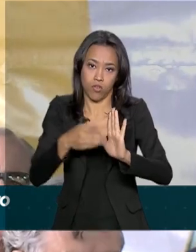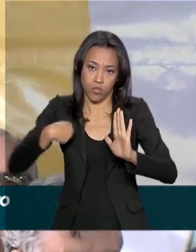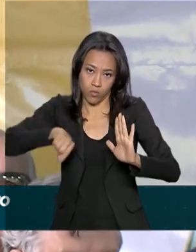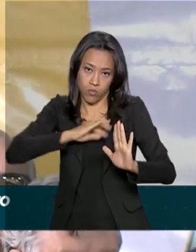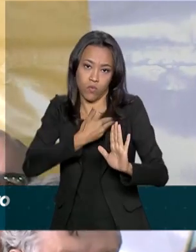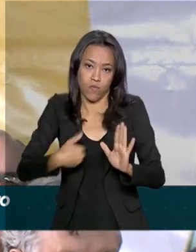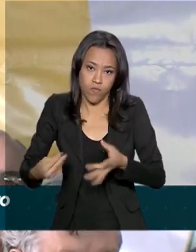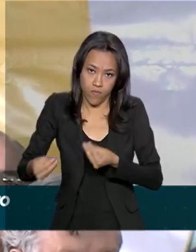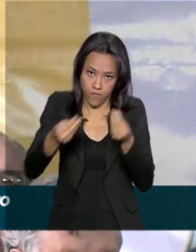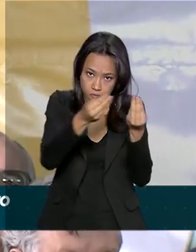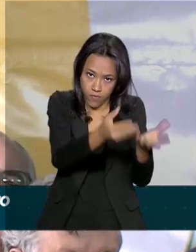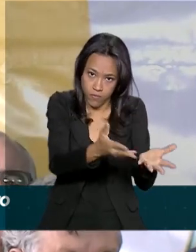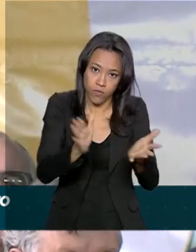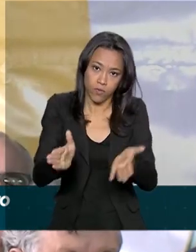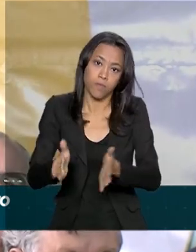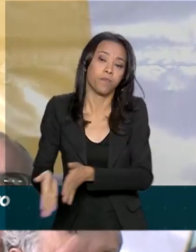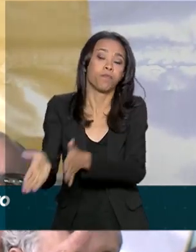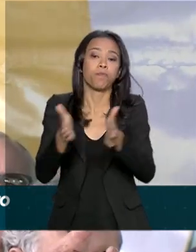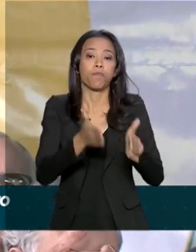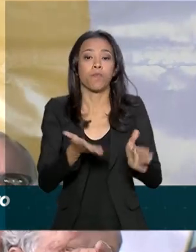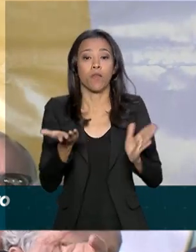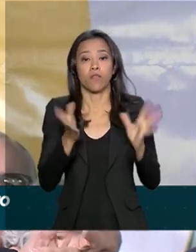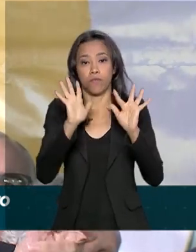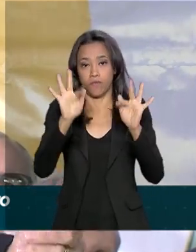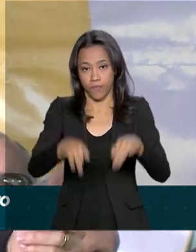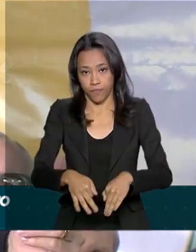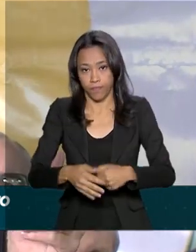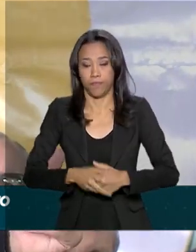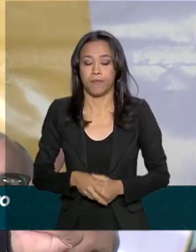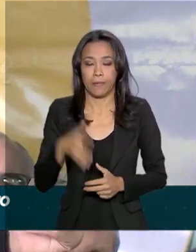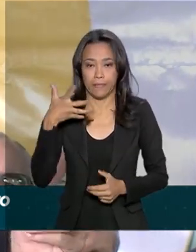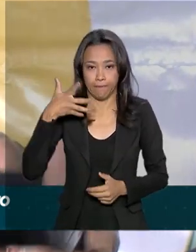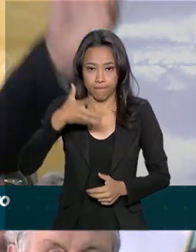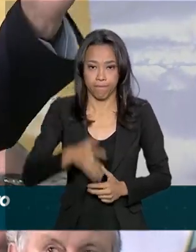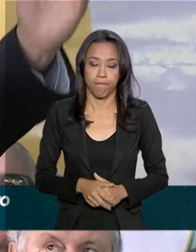nossas. Indo para o encerramento.